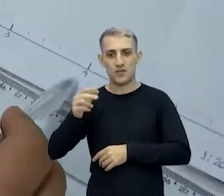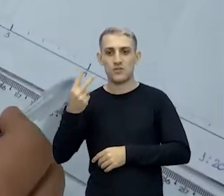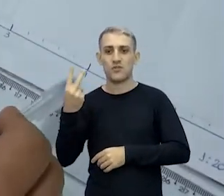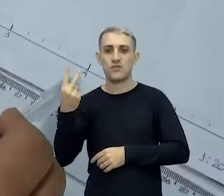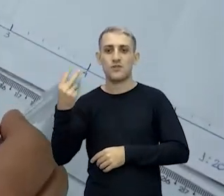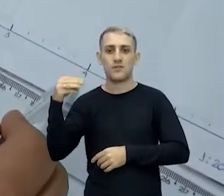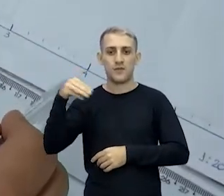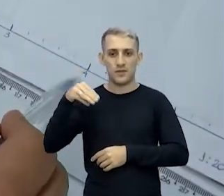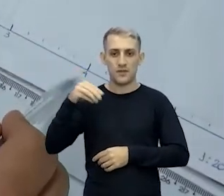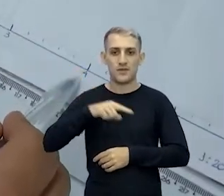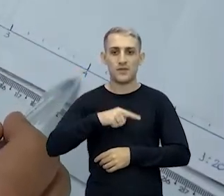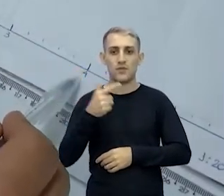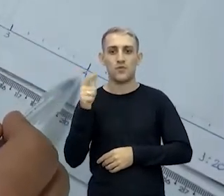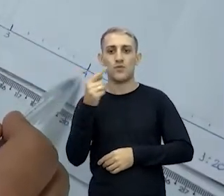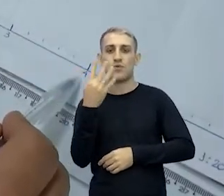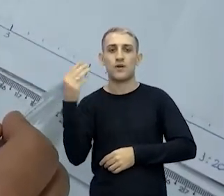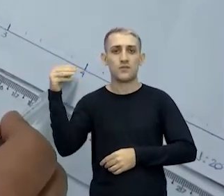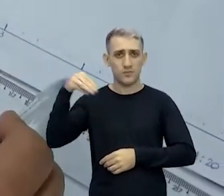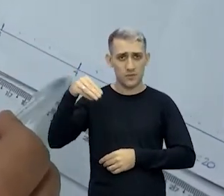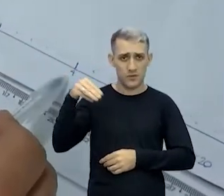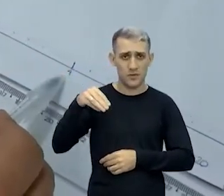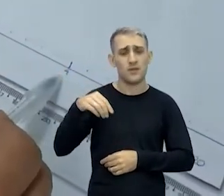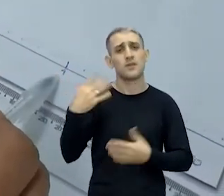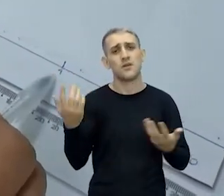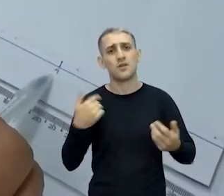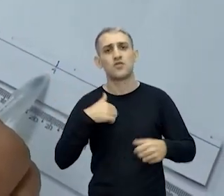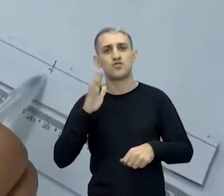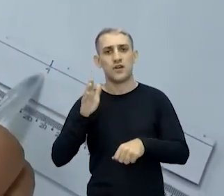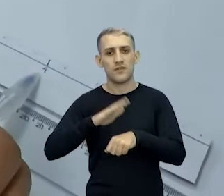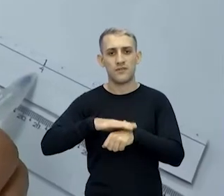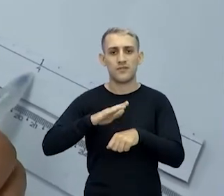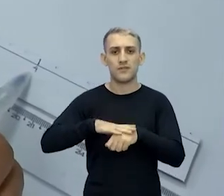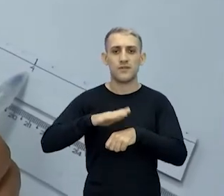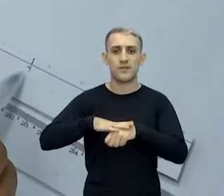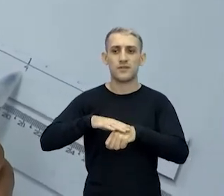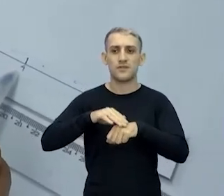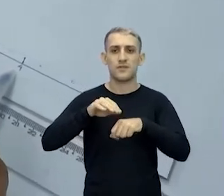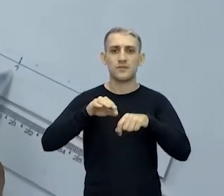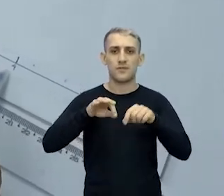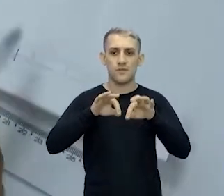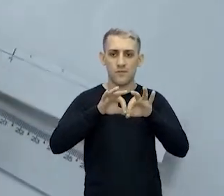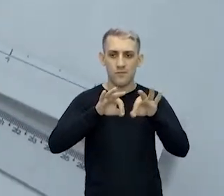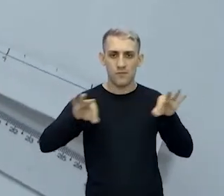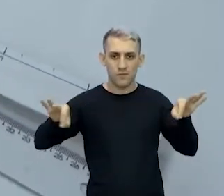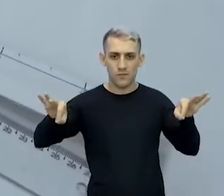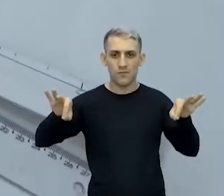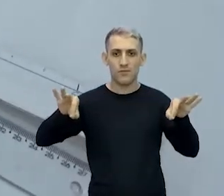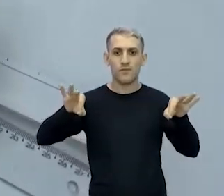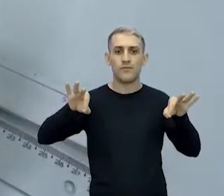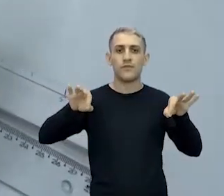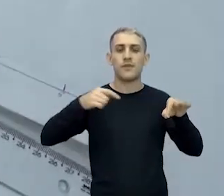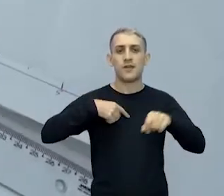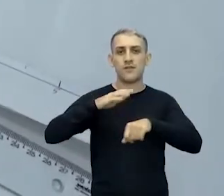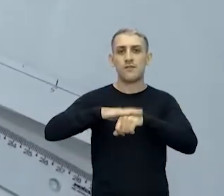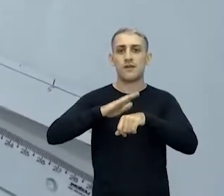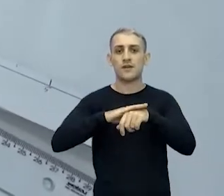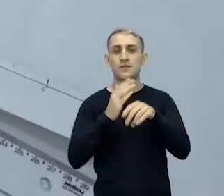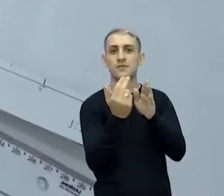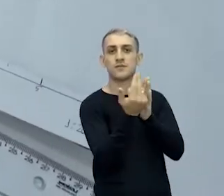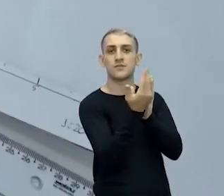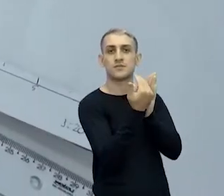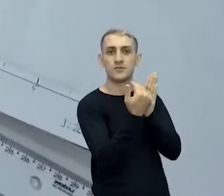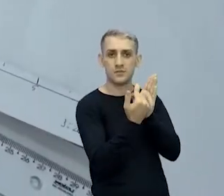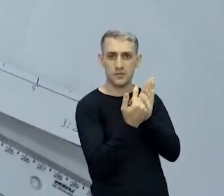está no 4 metros. Então, eu já fiz uma régua que quando eu for fazer o desenho, eu